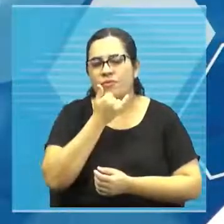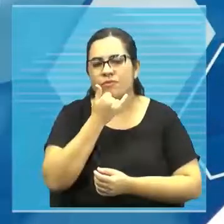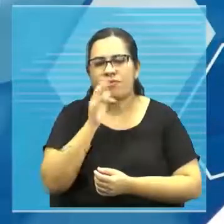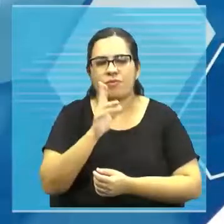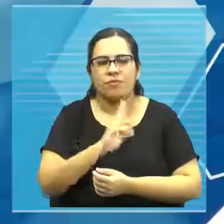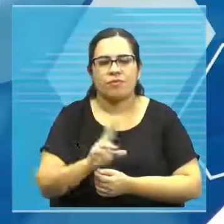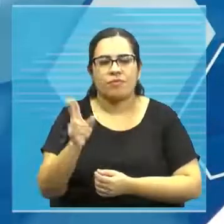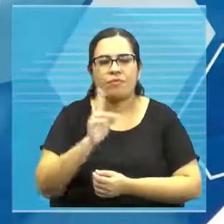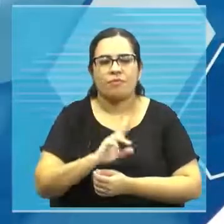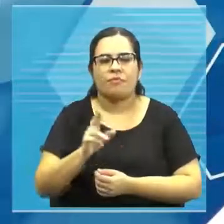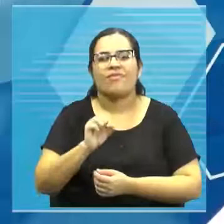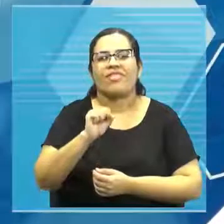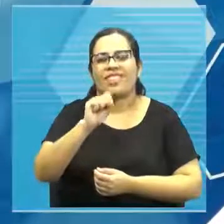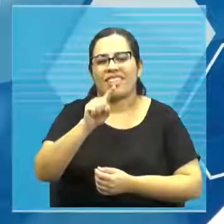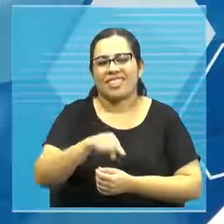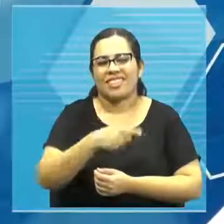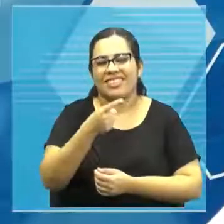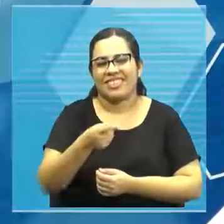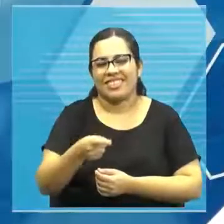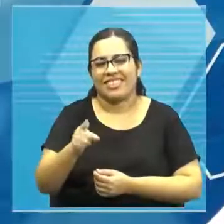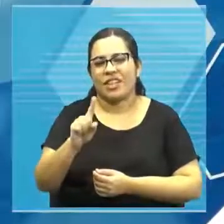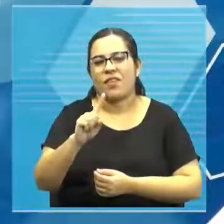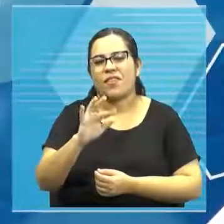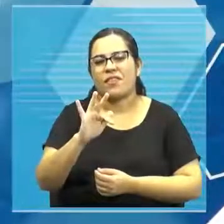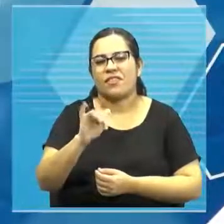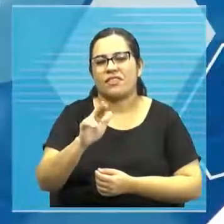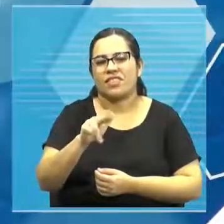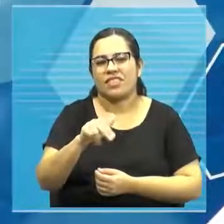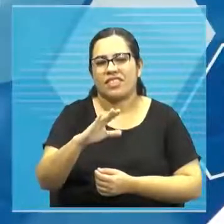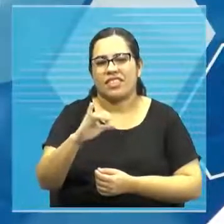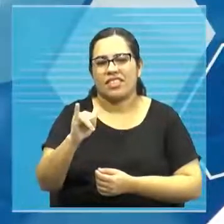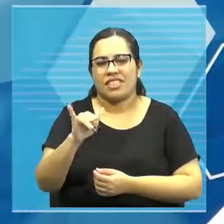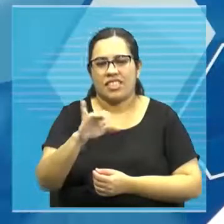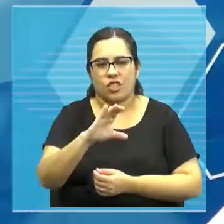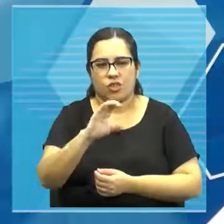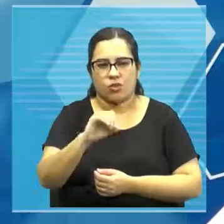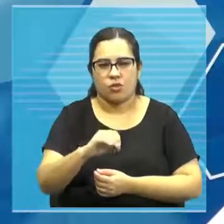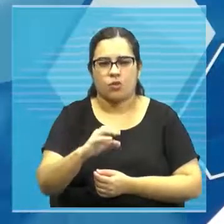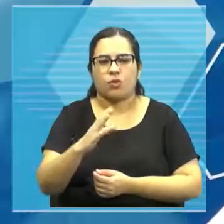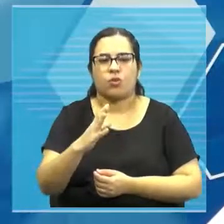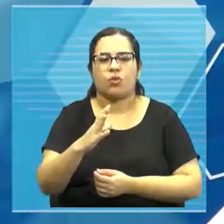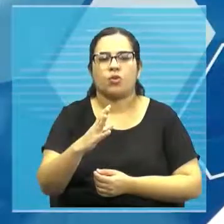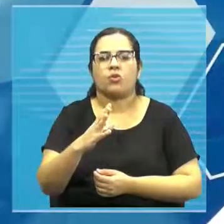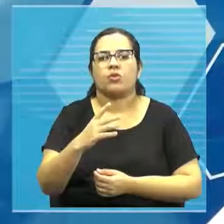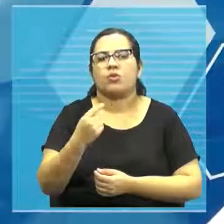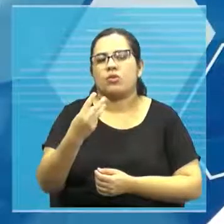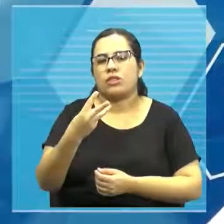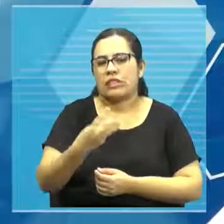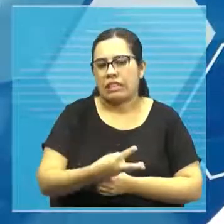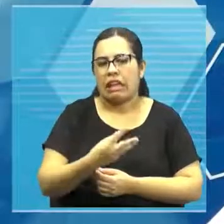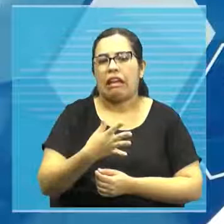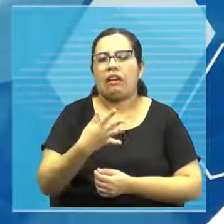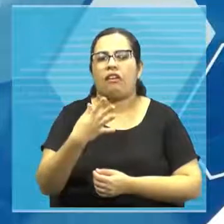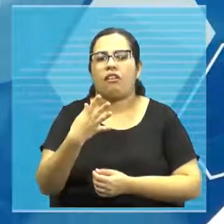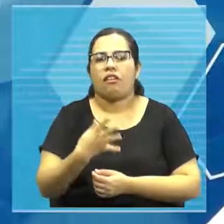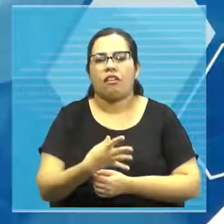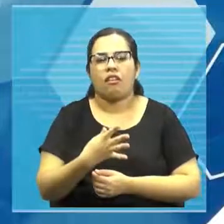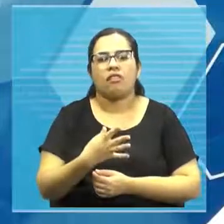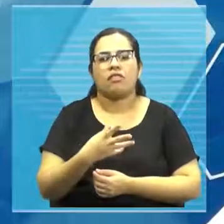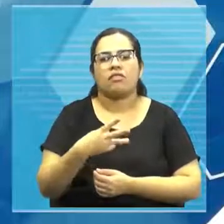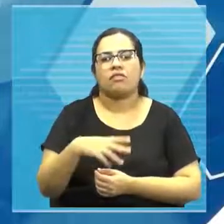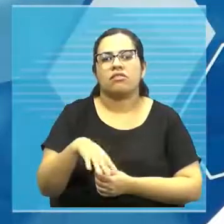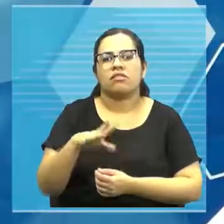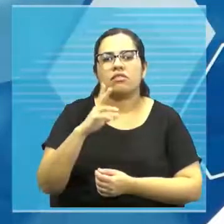é Lagoa de São Francisco São Francisco do Piauí a gente tem um canal São Francisco do Piauí três e em São